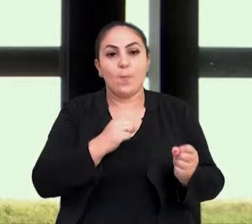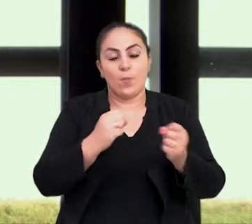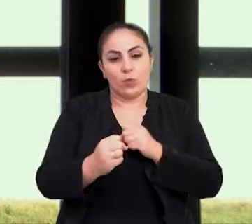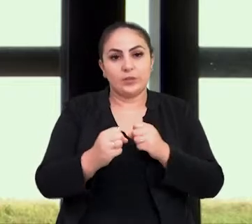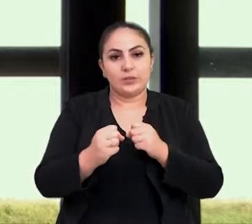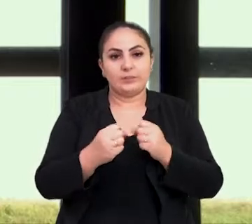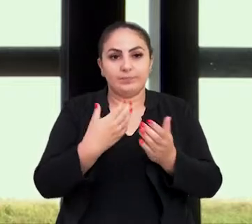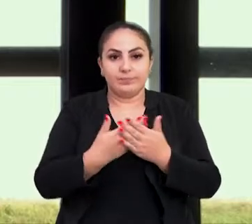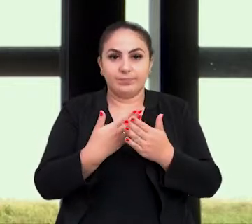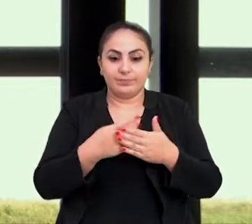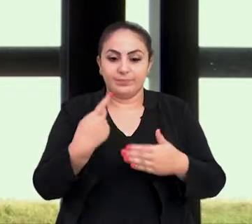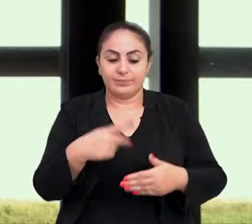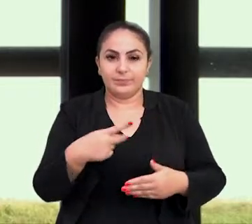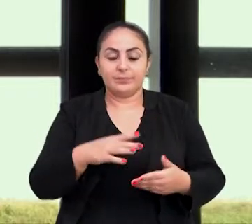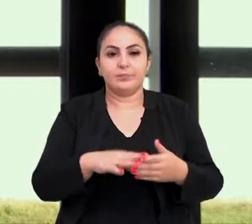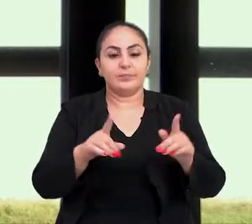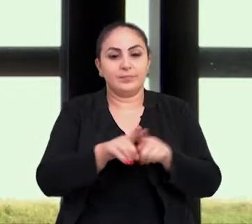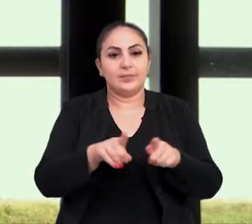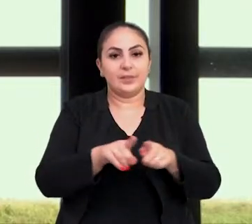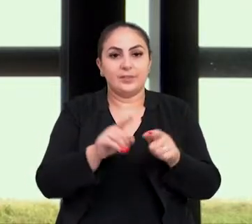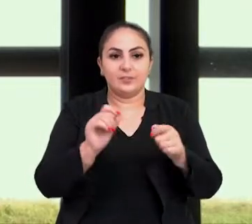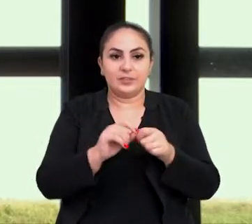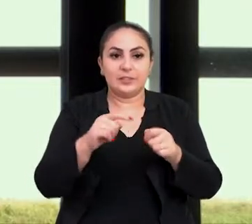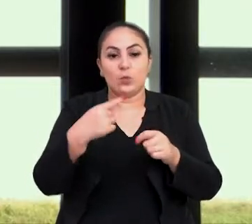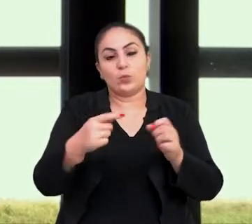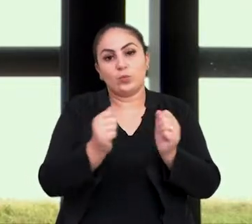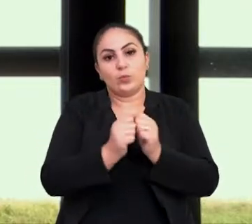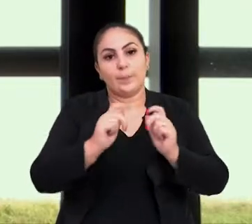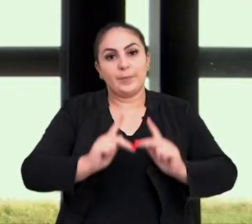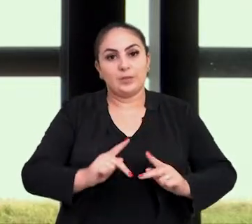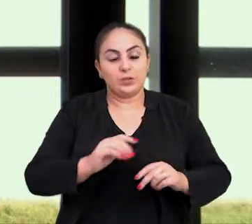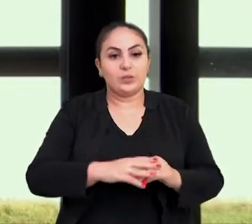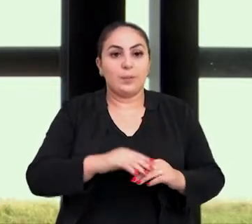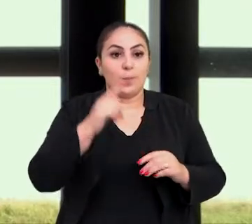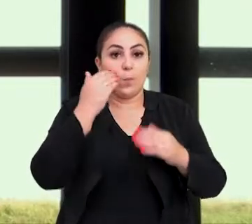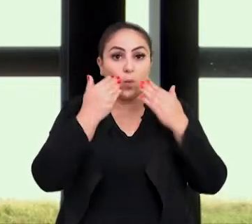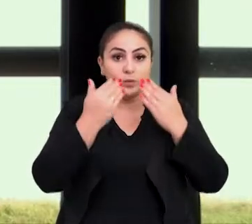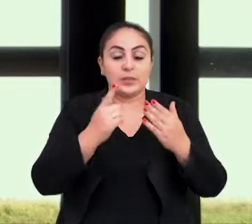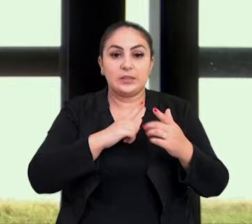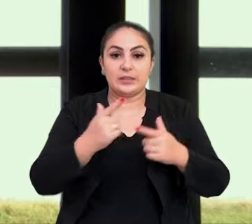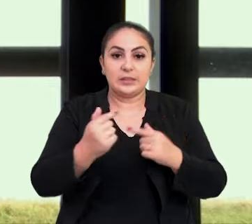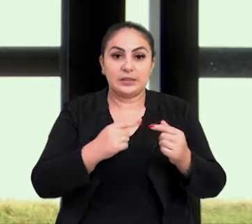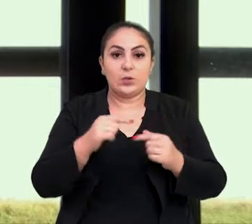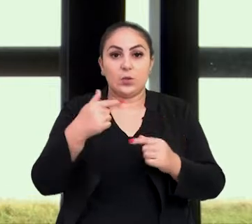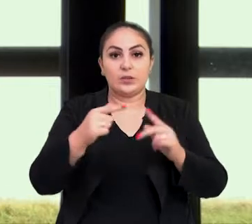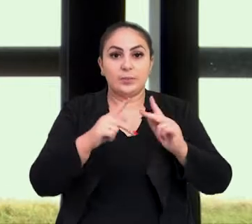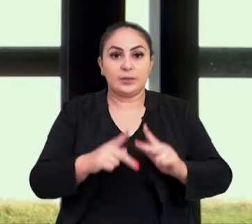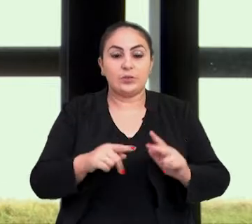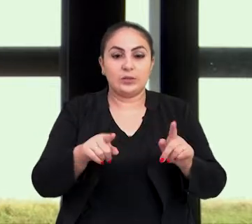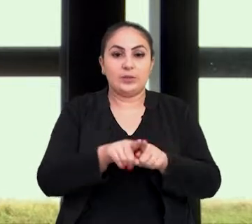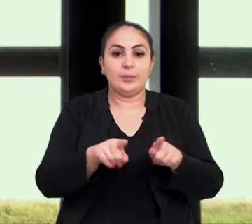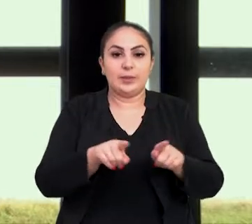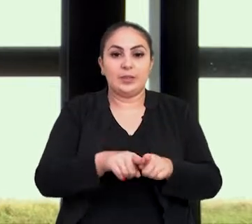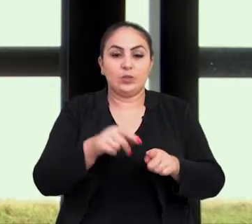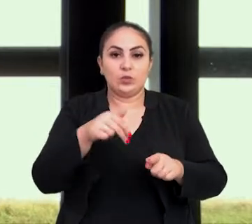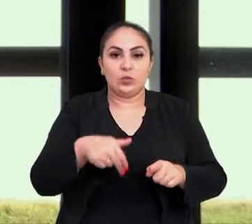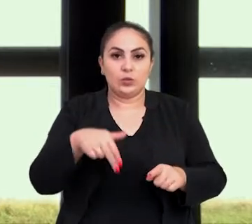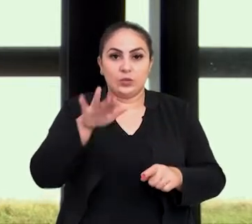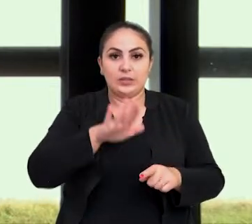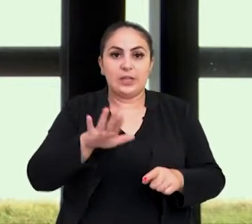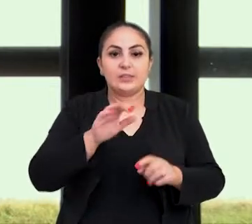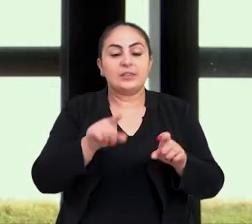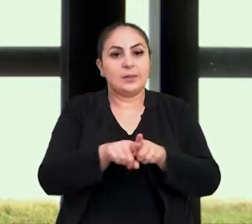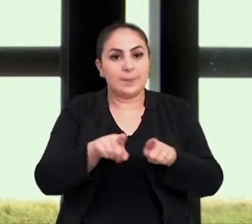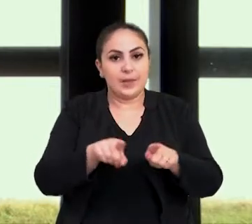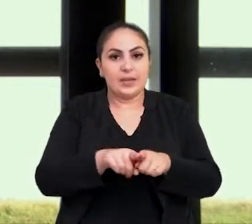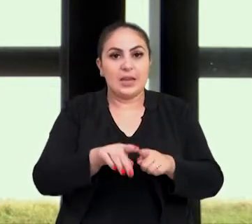eu pude me especializar nisso e fazer isso com outras pessoas, né? Mostrar que há saída para outras pessoas, tanto no